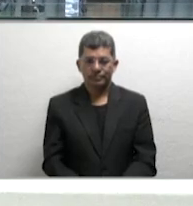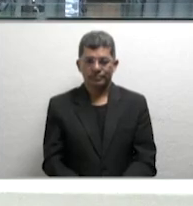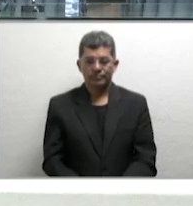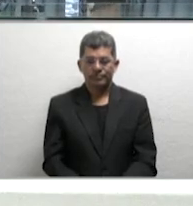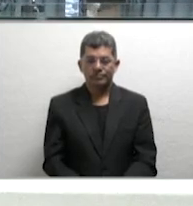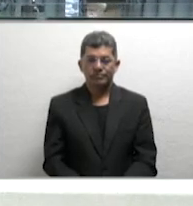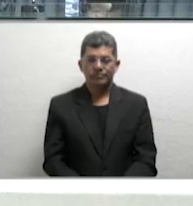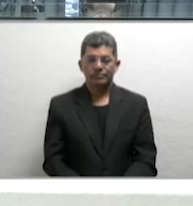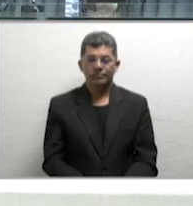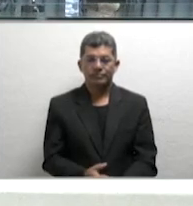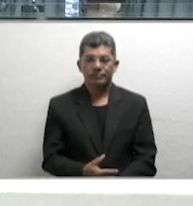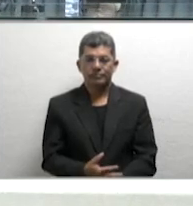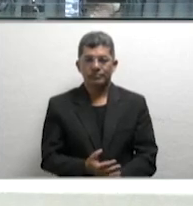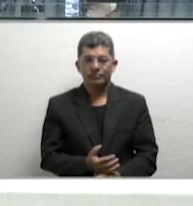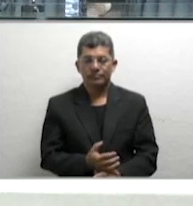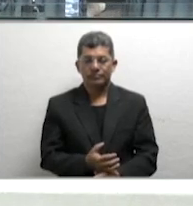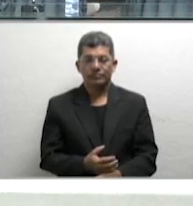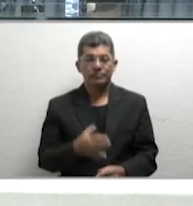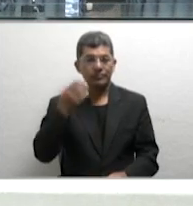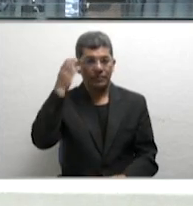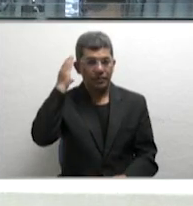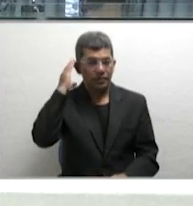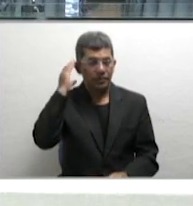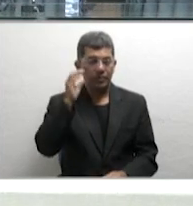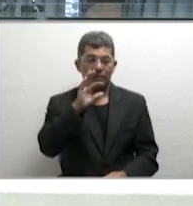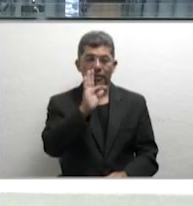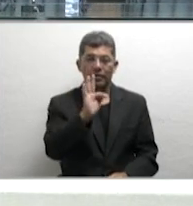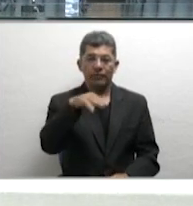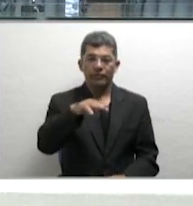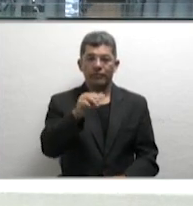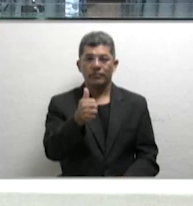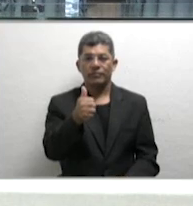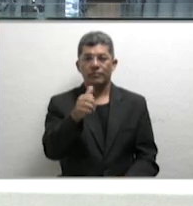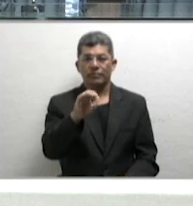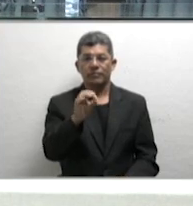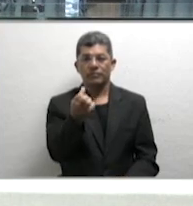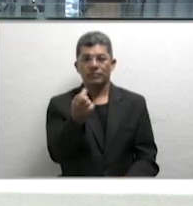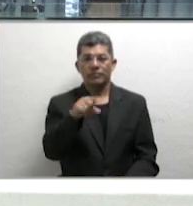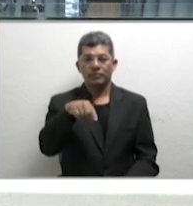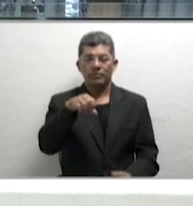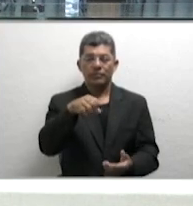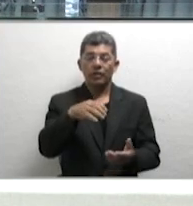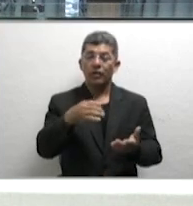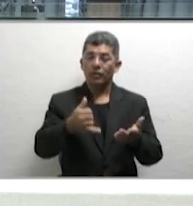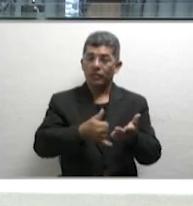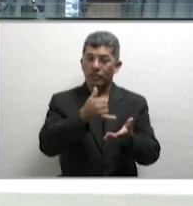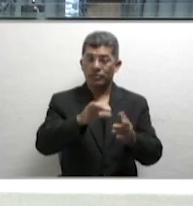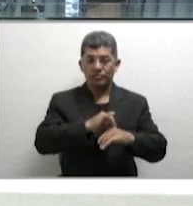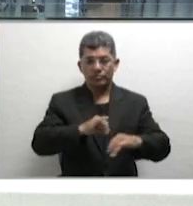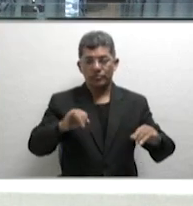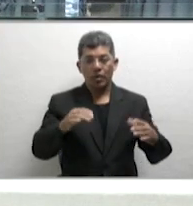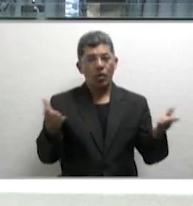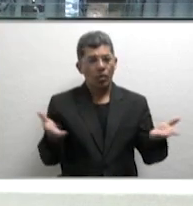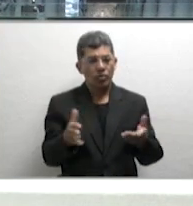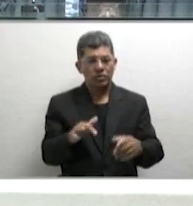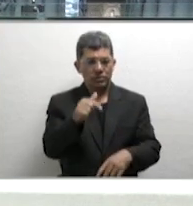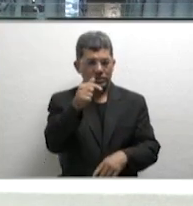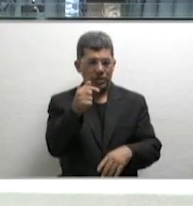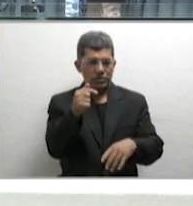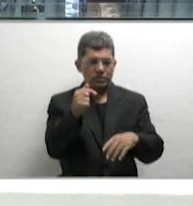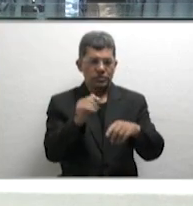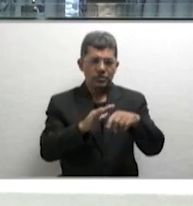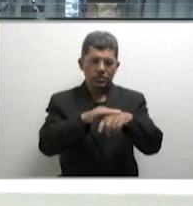Ouça Rádio Aliança Senado, FM 106,9 MHz. Hoje, às 19h30 da noite, tem